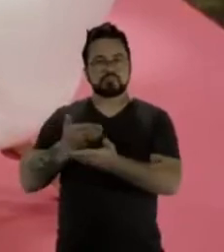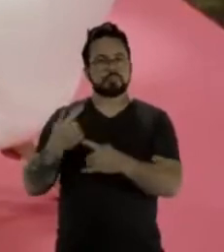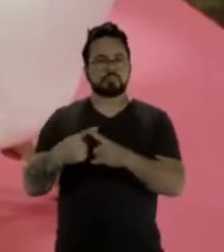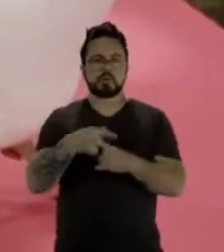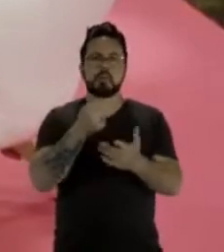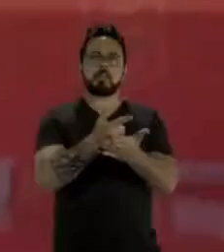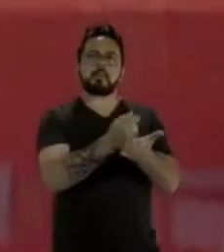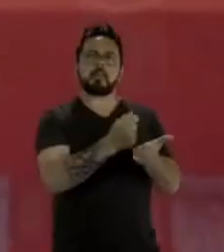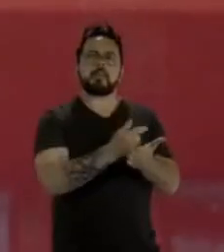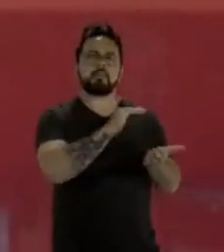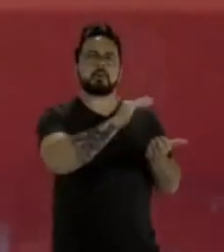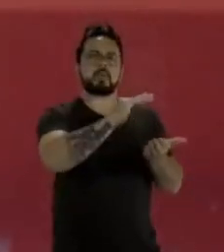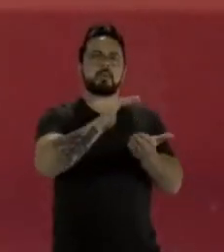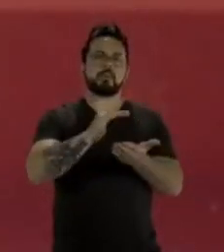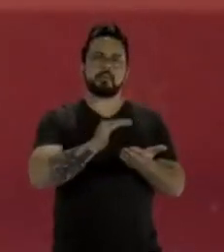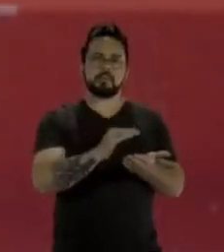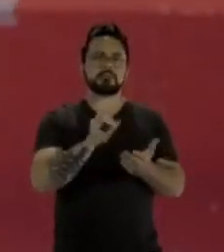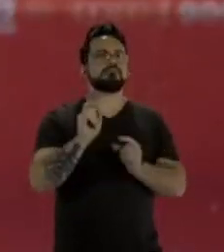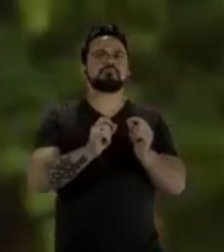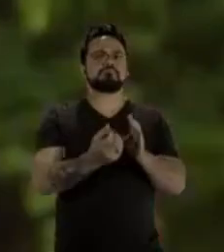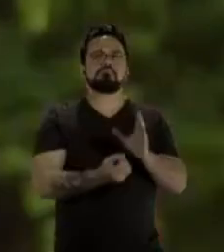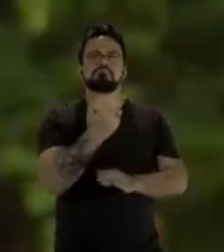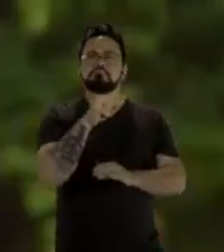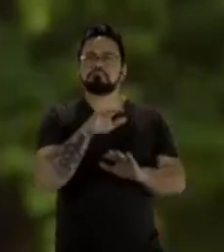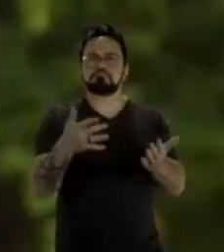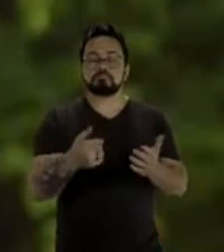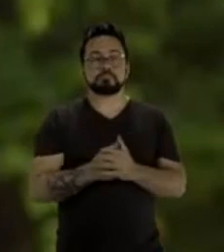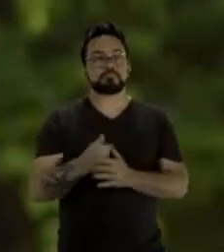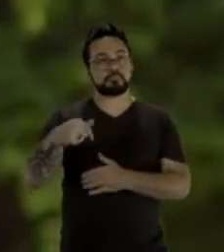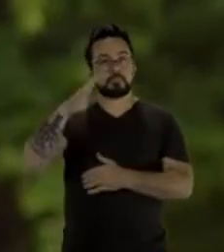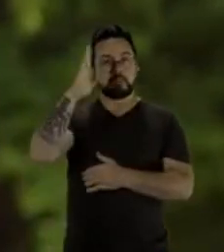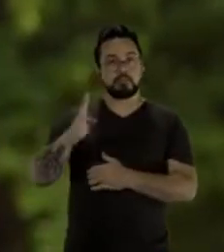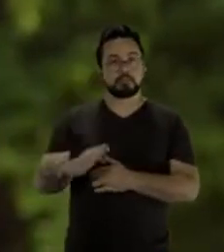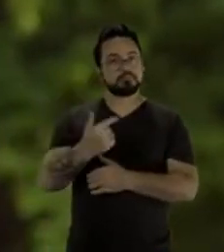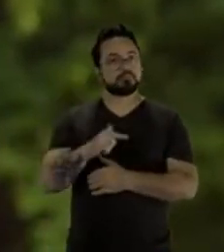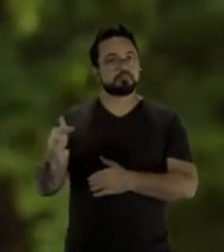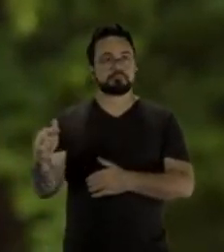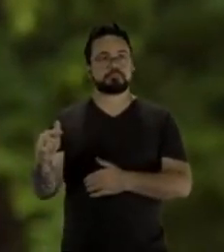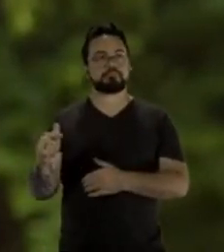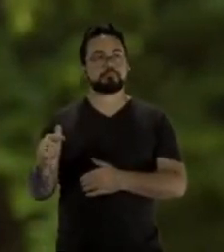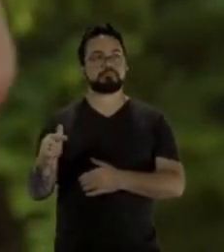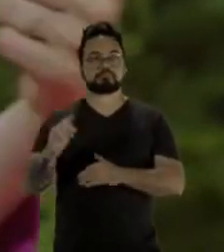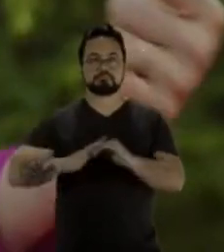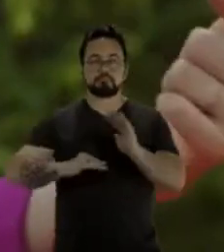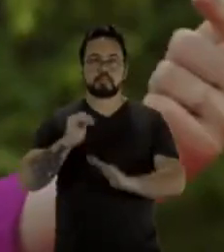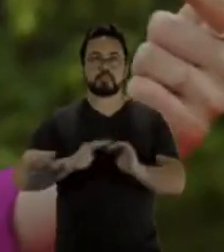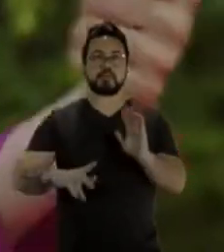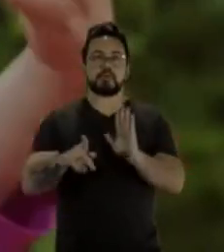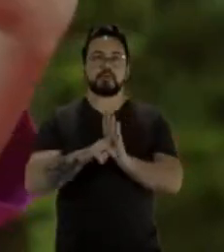comprar vários, velho? Né? Quem inventou não, isso? Não, e é muito louco, porque aqui no Brasil a gente não tem